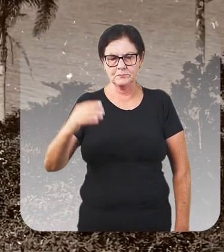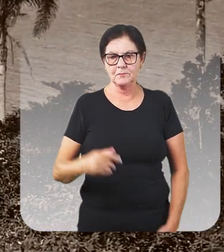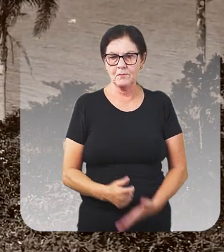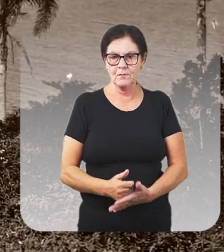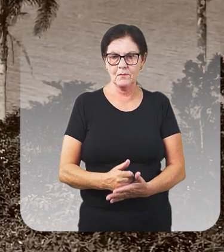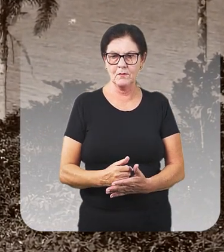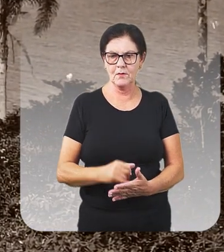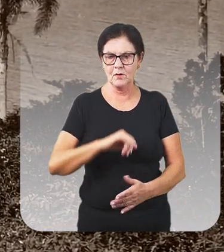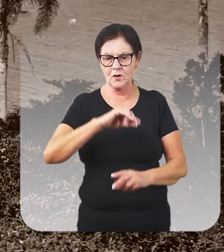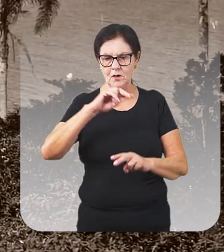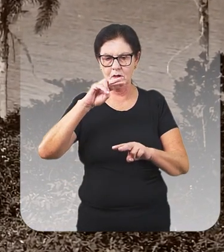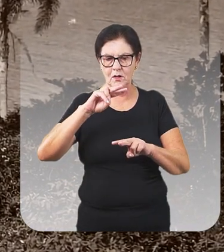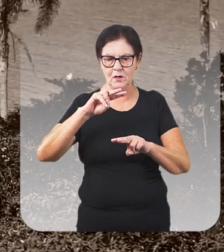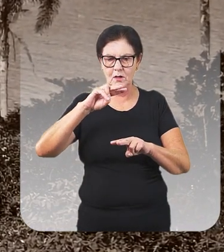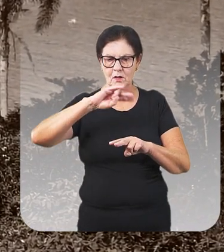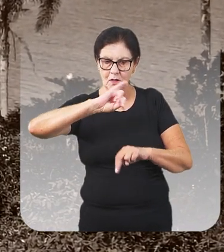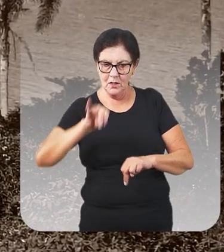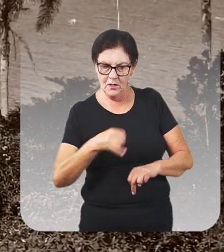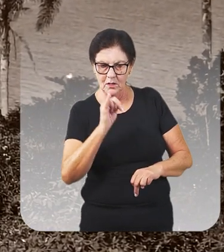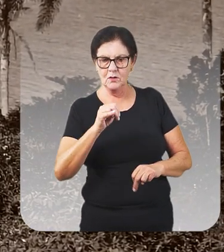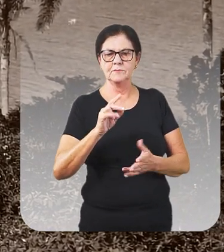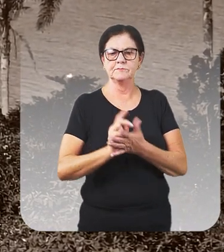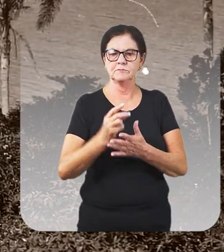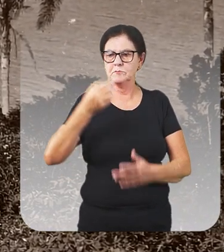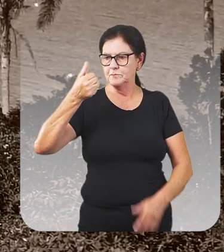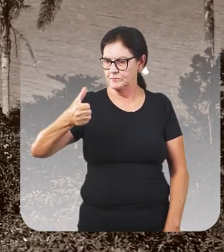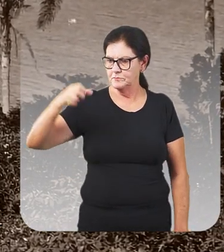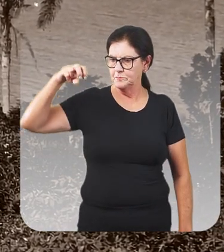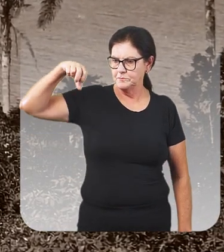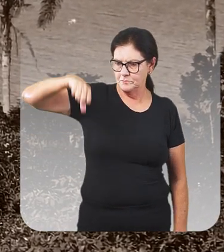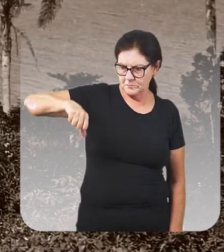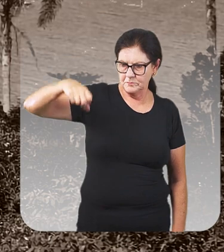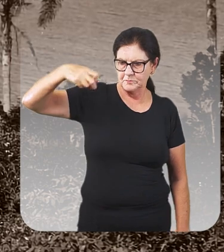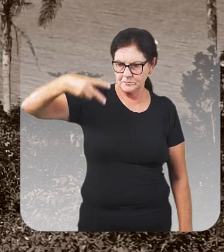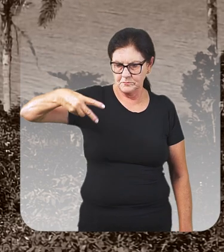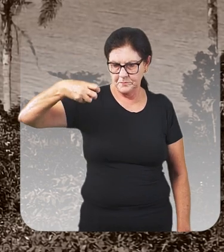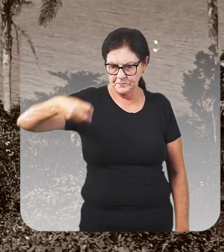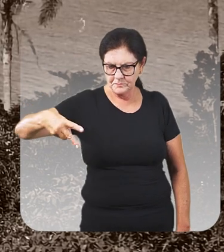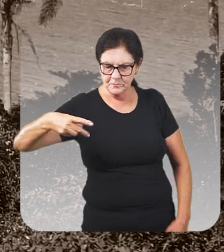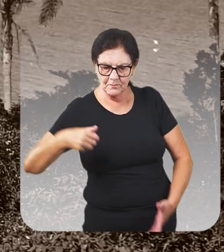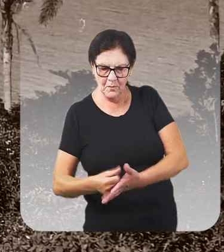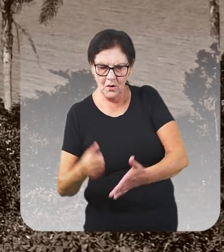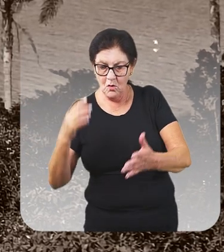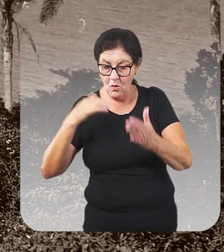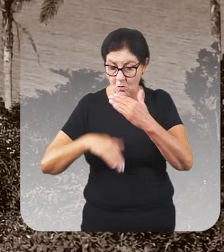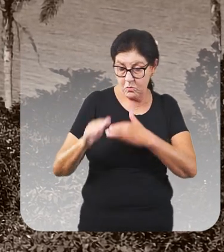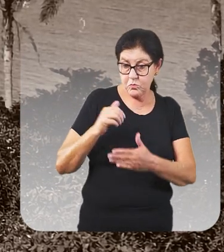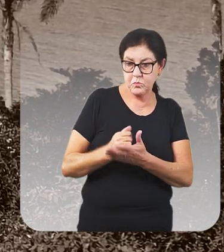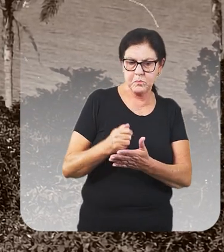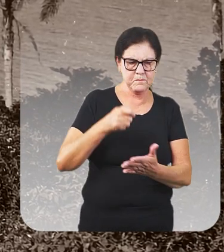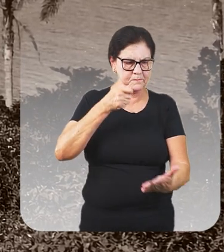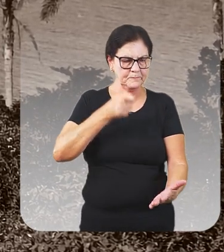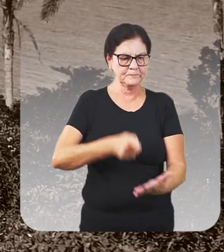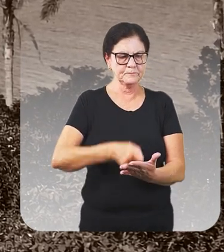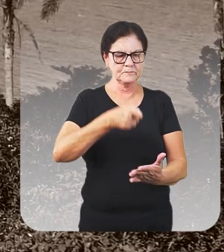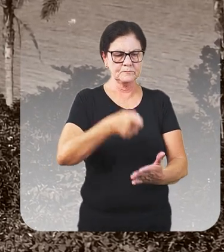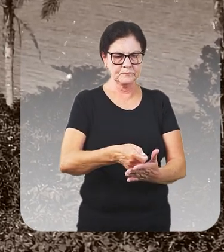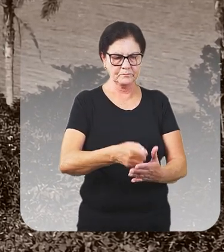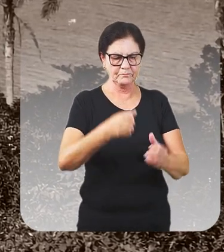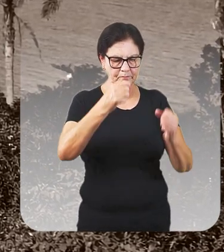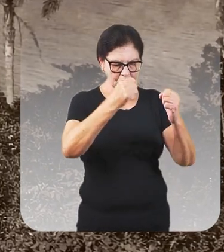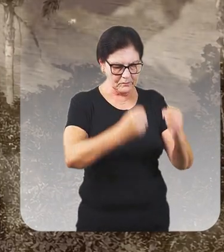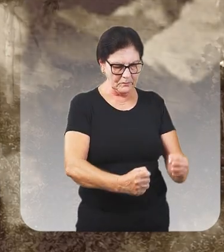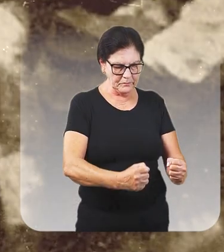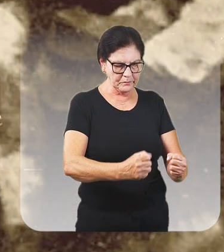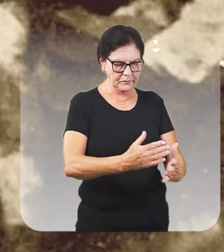de 1922, a conspiração para depor o governo e impedir a posse de Arthur Bernardes tomou forma no Rio